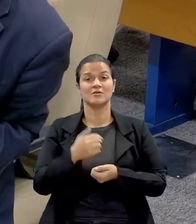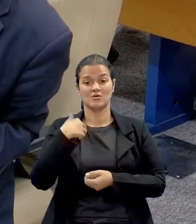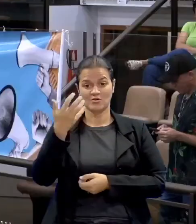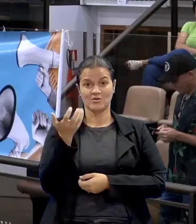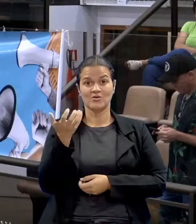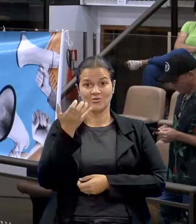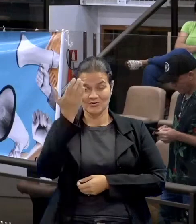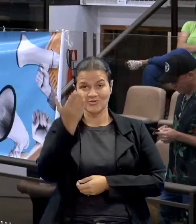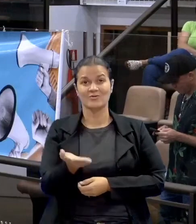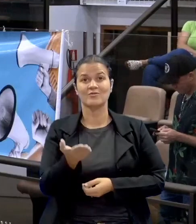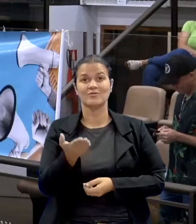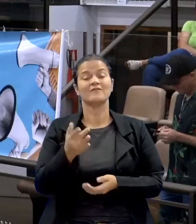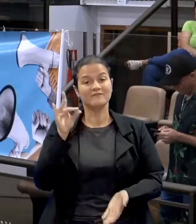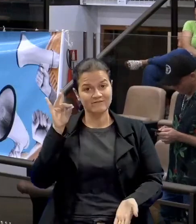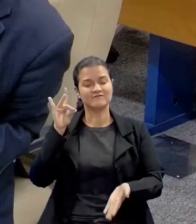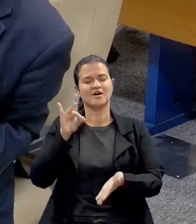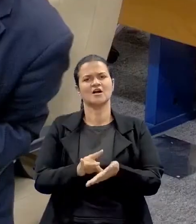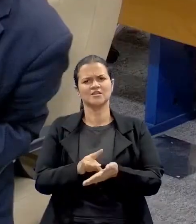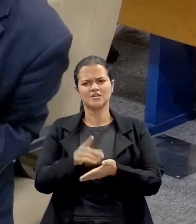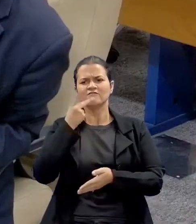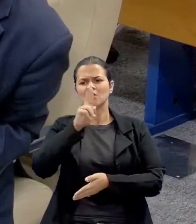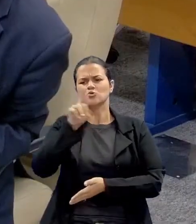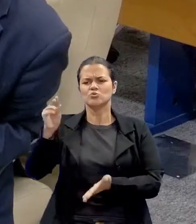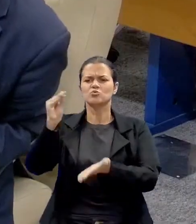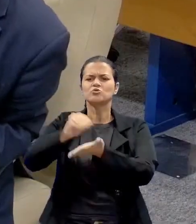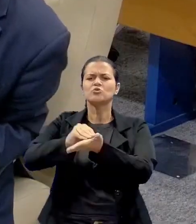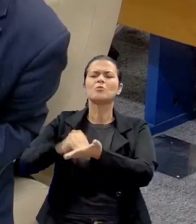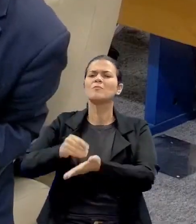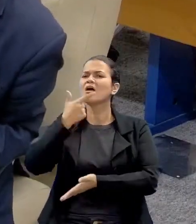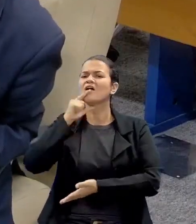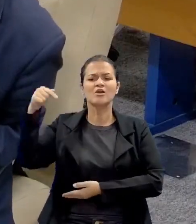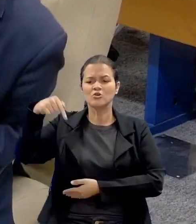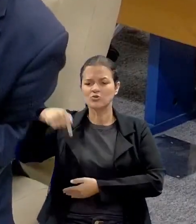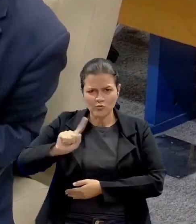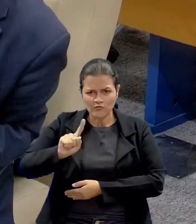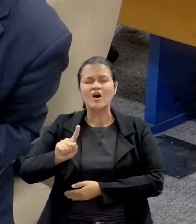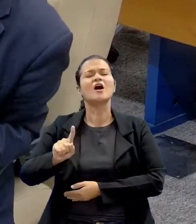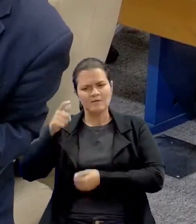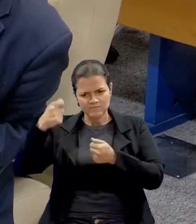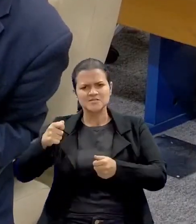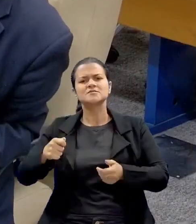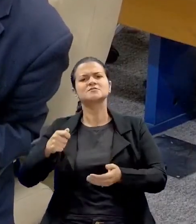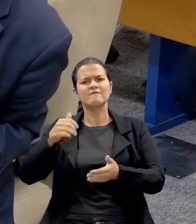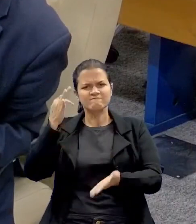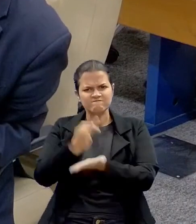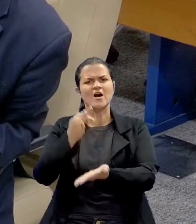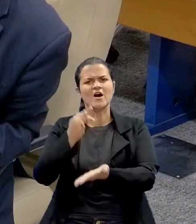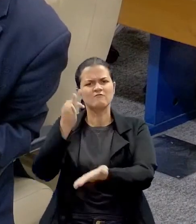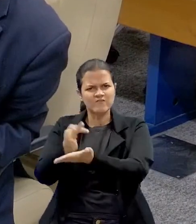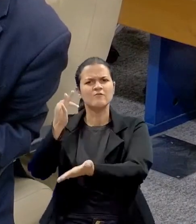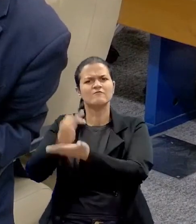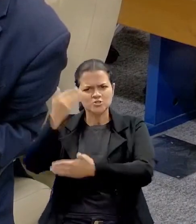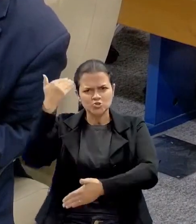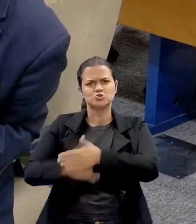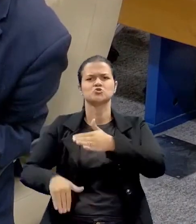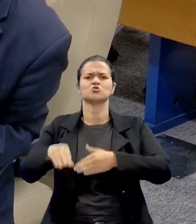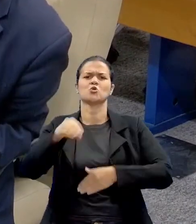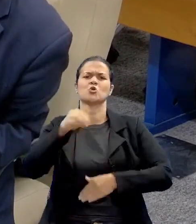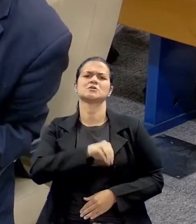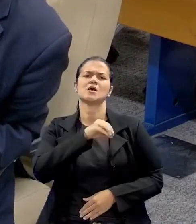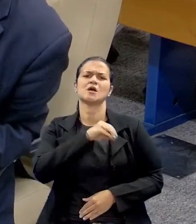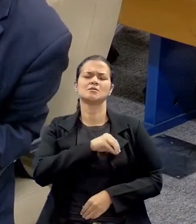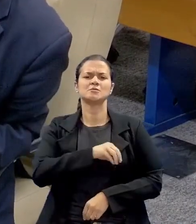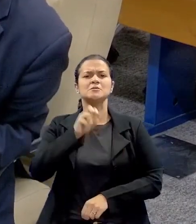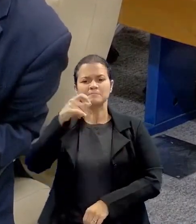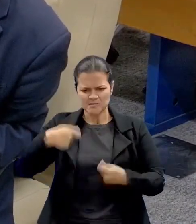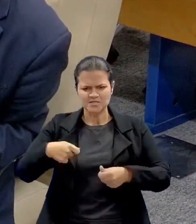gostaria que o senhor realmente fizesse uma chamada e aqueles que não tiver justificativa, cortar o ponto. Ou realmente um atestado